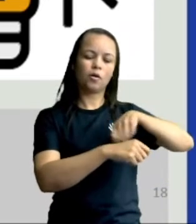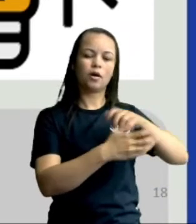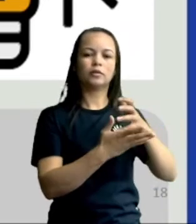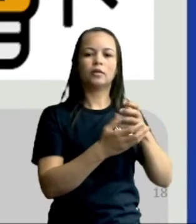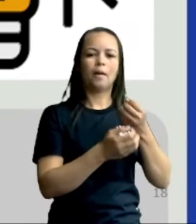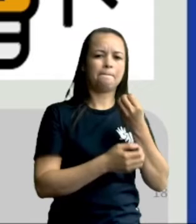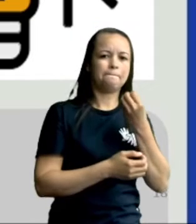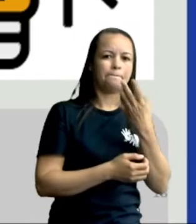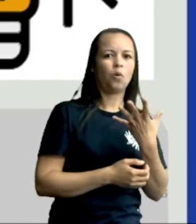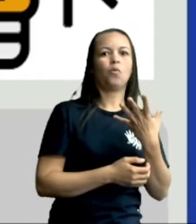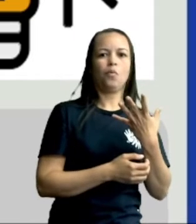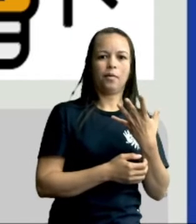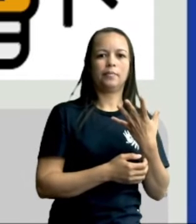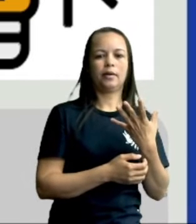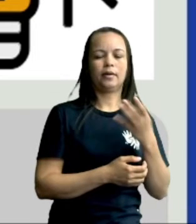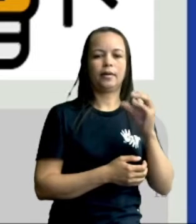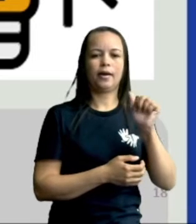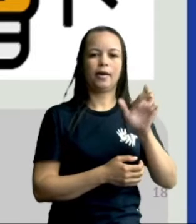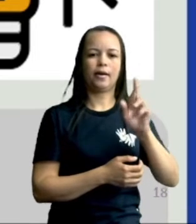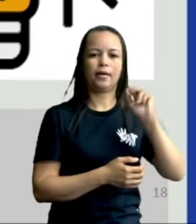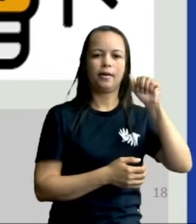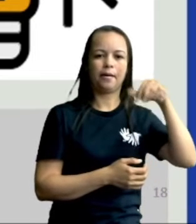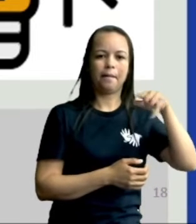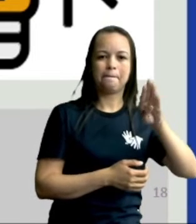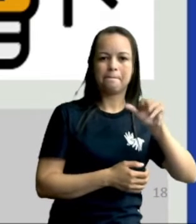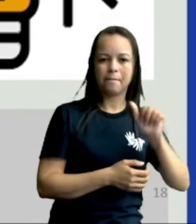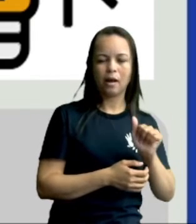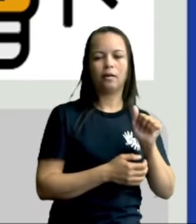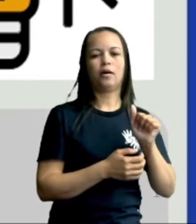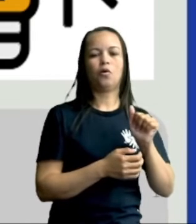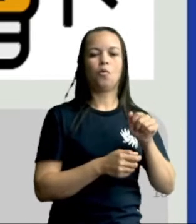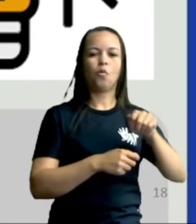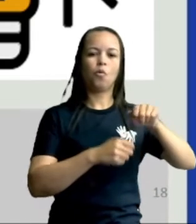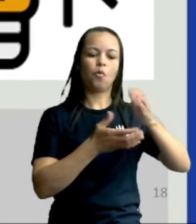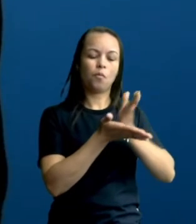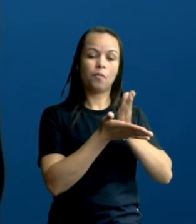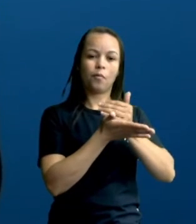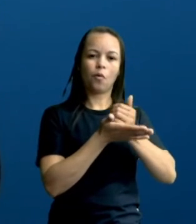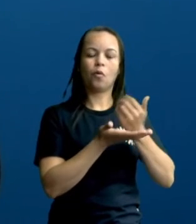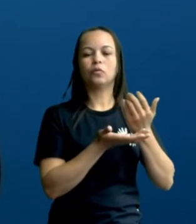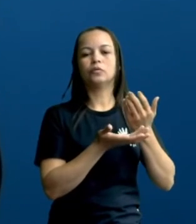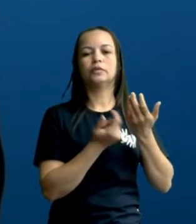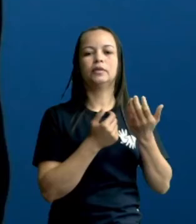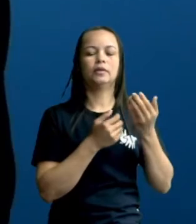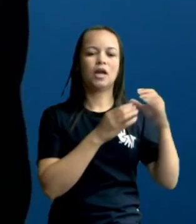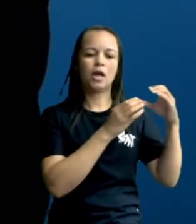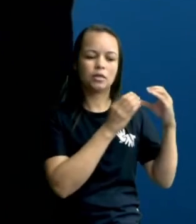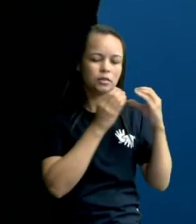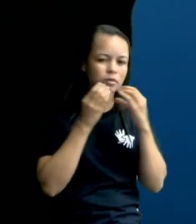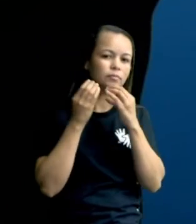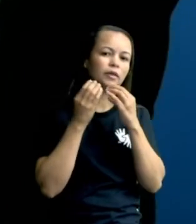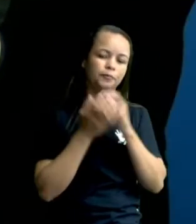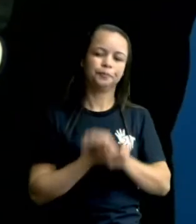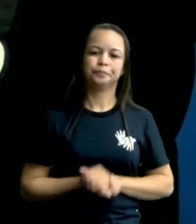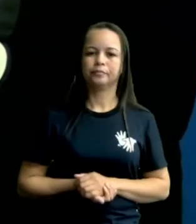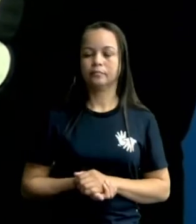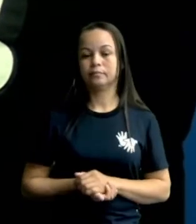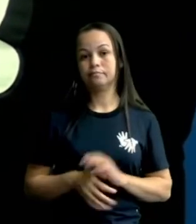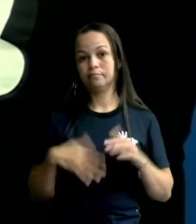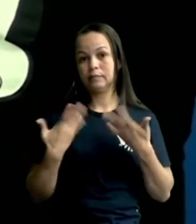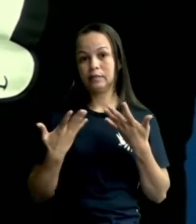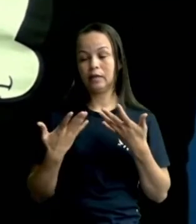boa pra caramba, o bolo de milho cremoso. Volta para mim. Vê só, gente, o professor aqui